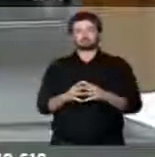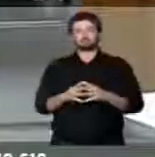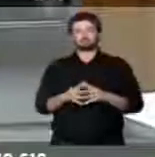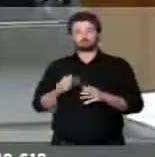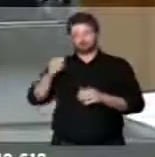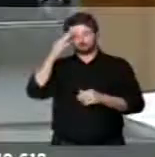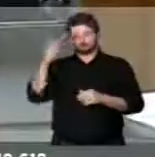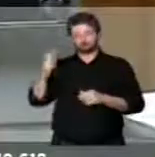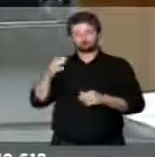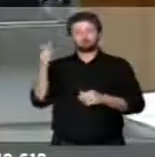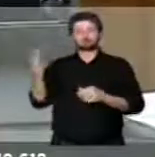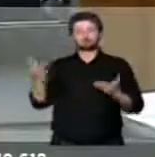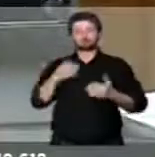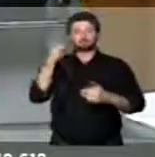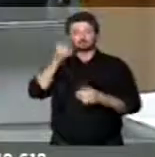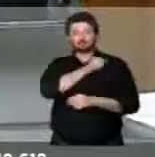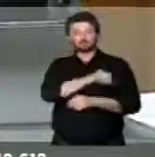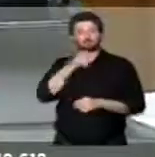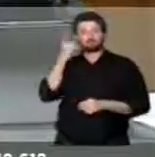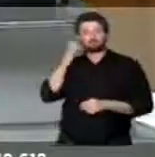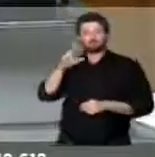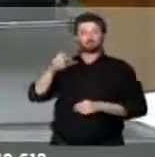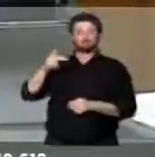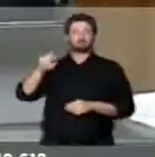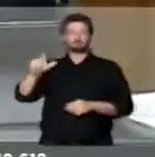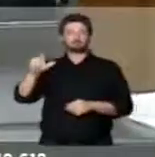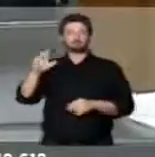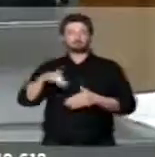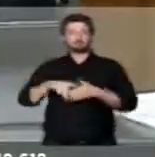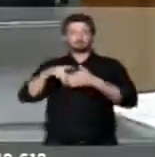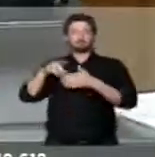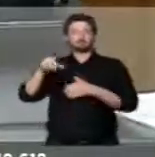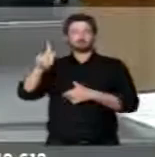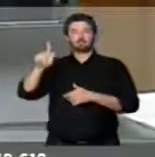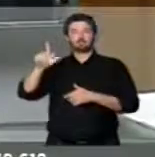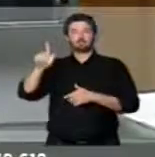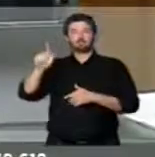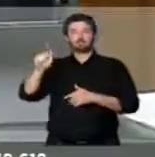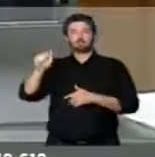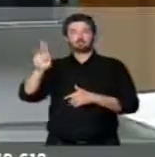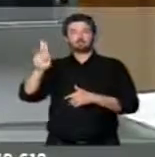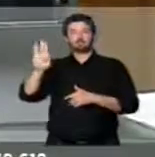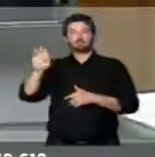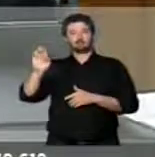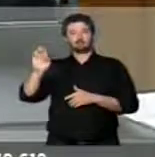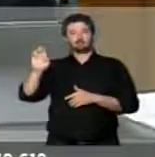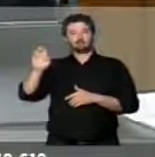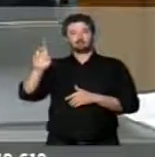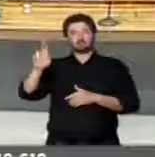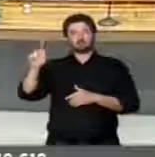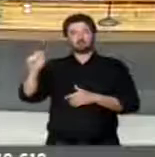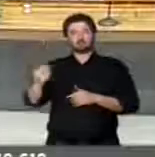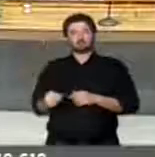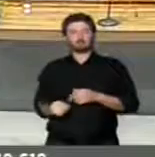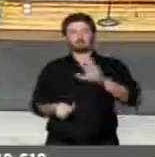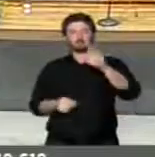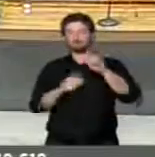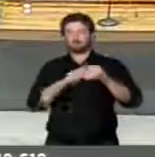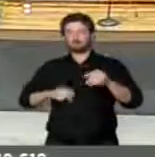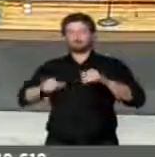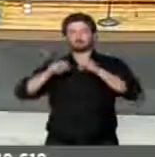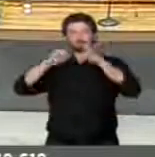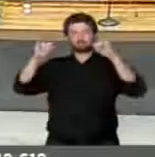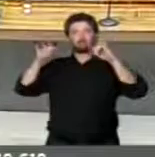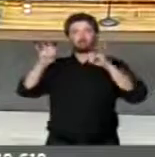Concedo a palavra pelo PSOL do Rio de Janeiro, nobre líder, deputado Glauber Braga. Obrigado, presidente. A gente está, inclusive, fazendo uma transmissão